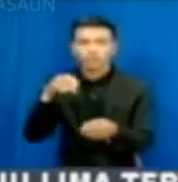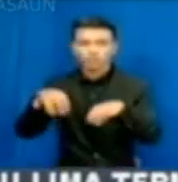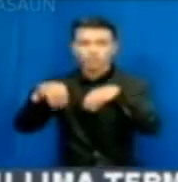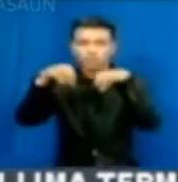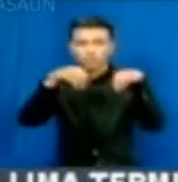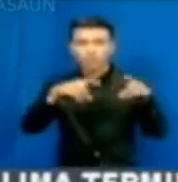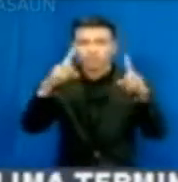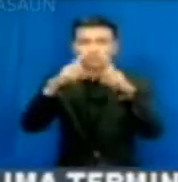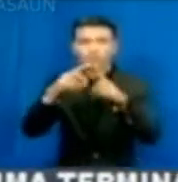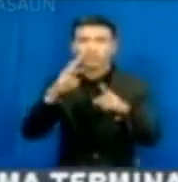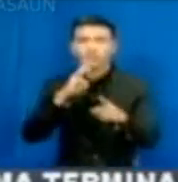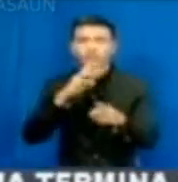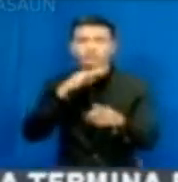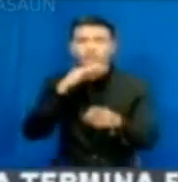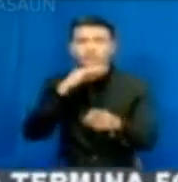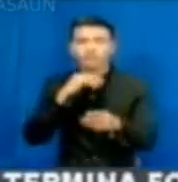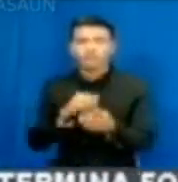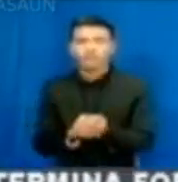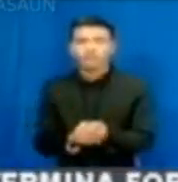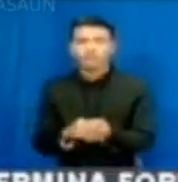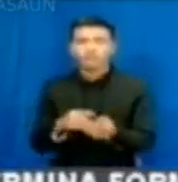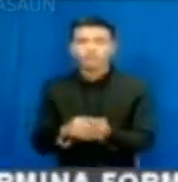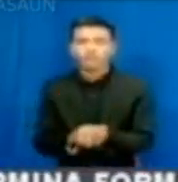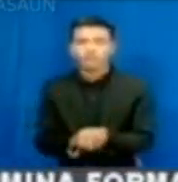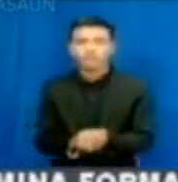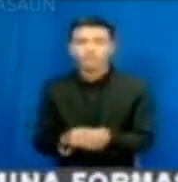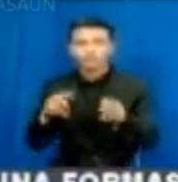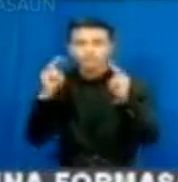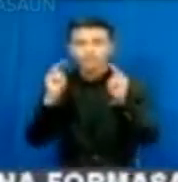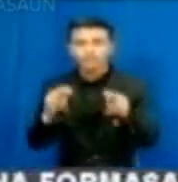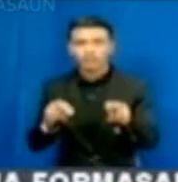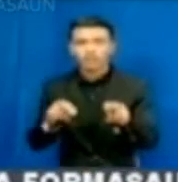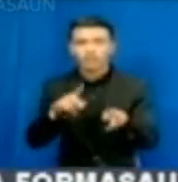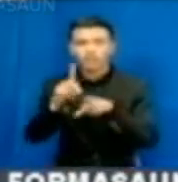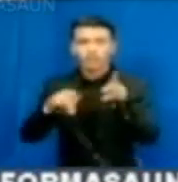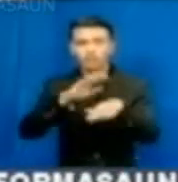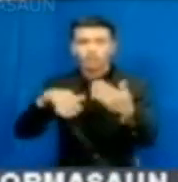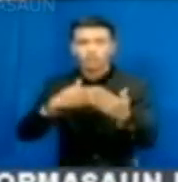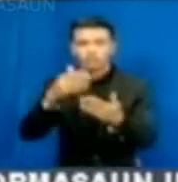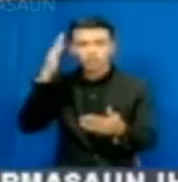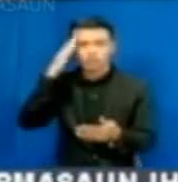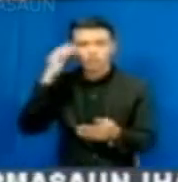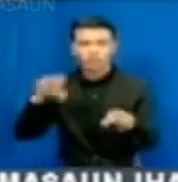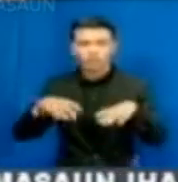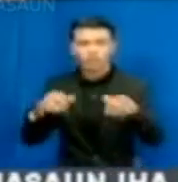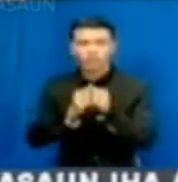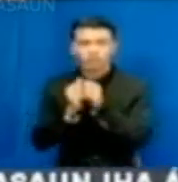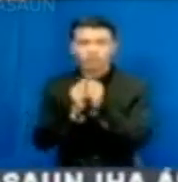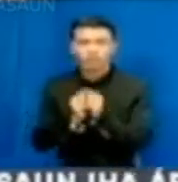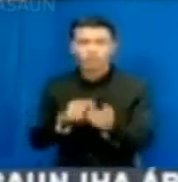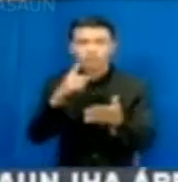Lisu Fatim Maibé Ita Tudian Né Lan Natong Maibé Precisa Consciência Em Mato Nyan No Colaboração No Serviço Mato